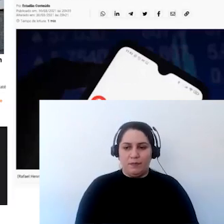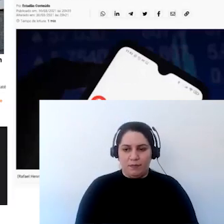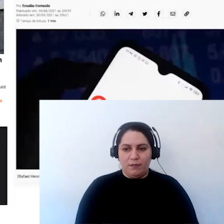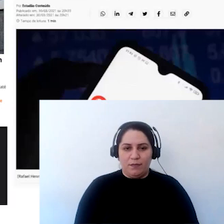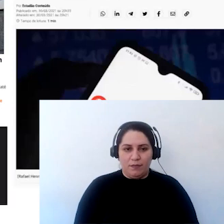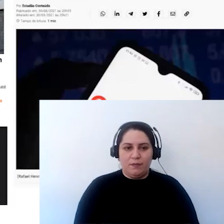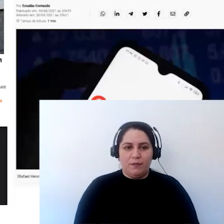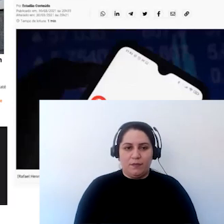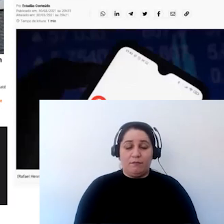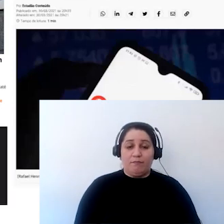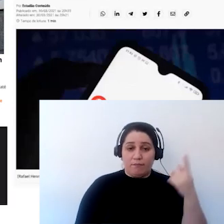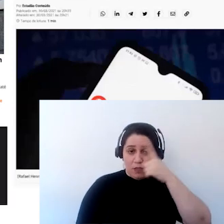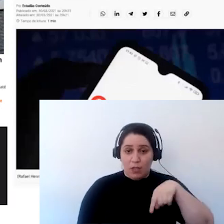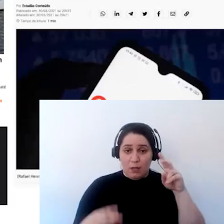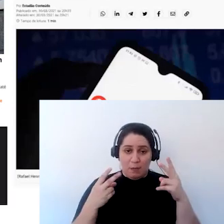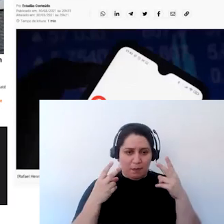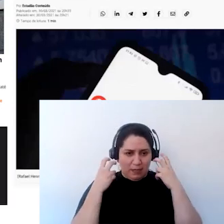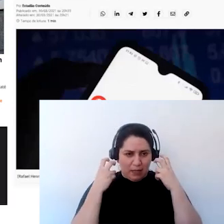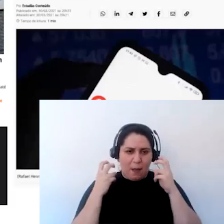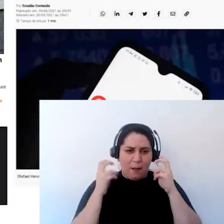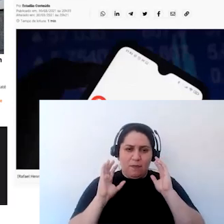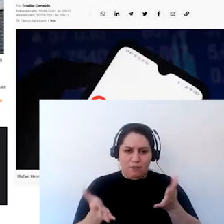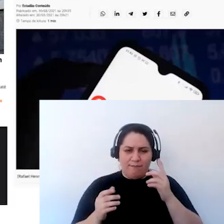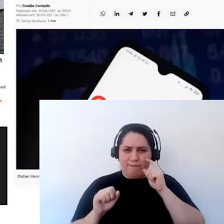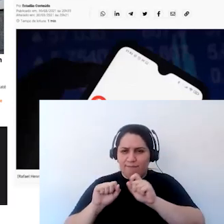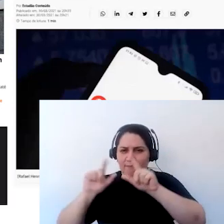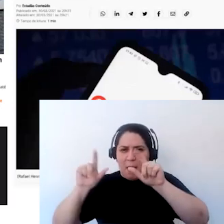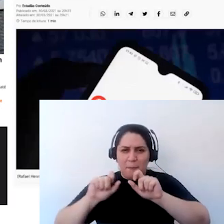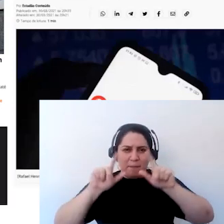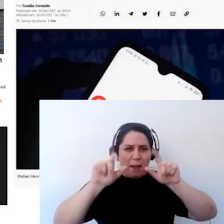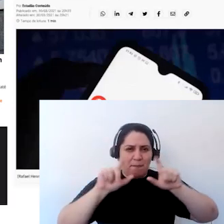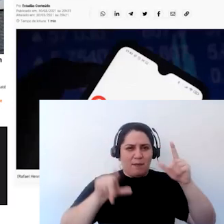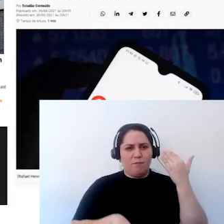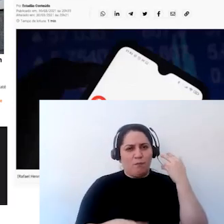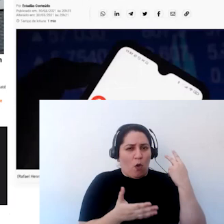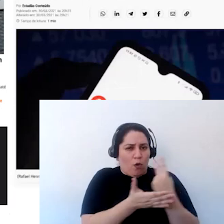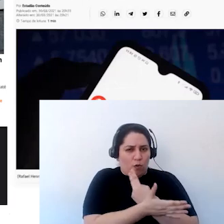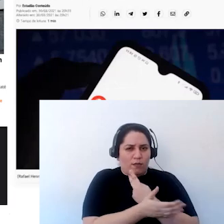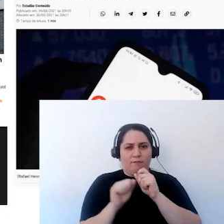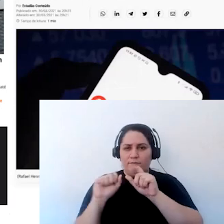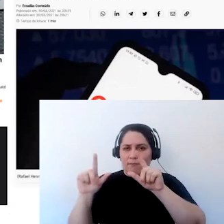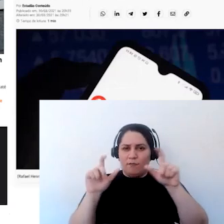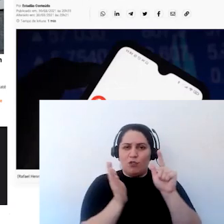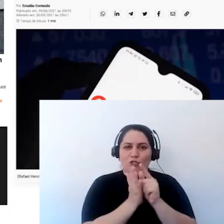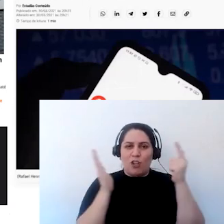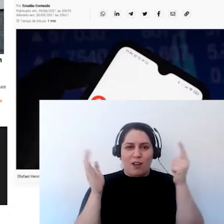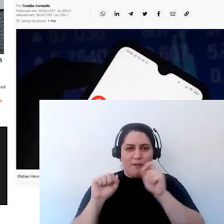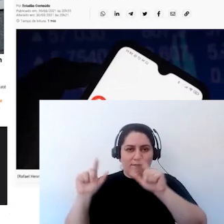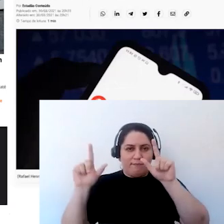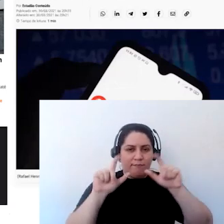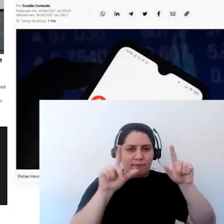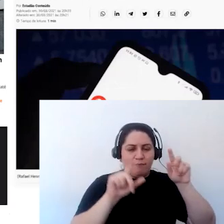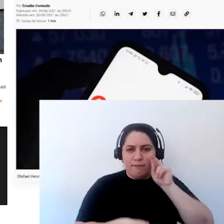A gente percebe, né, com todas essas manchetes aí recentes, né, que as falhas de segurança elas